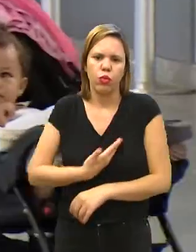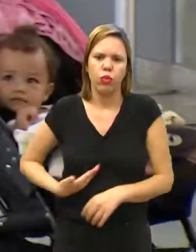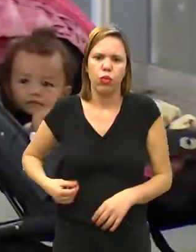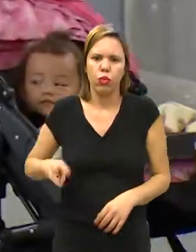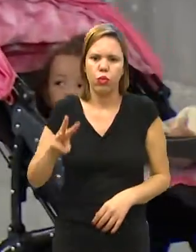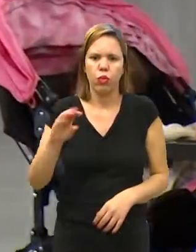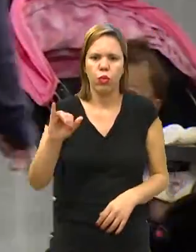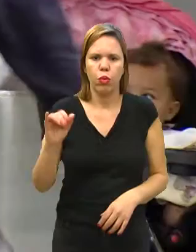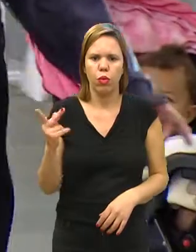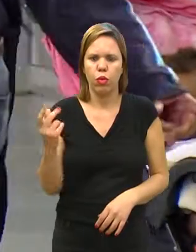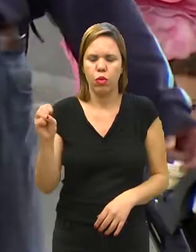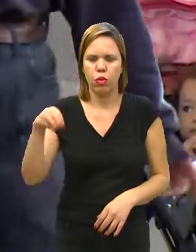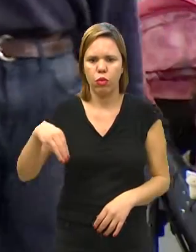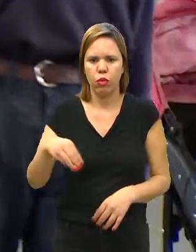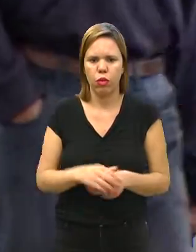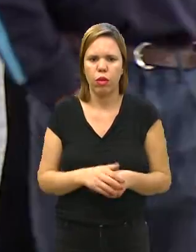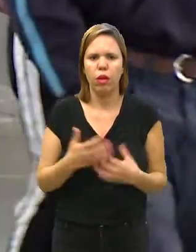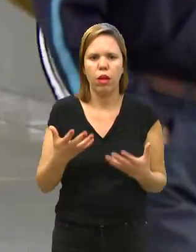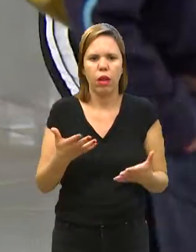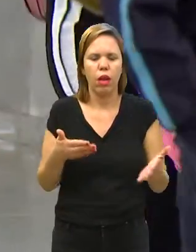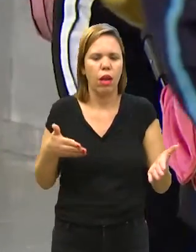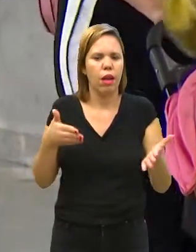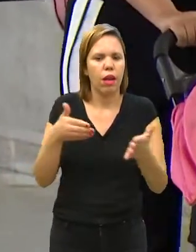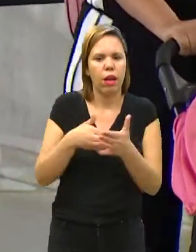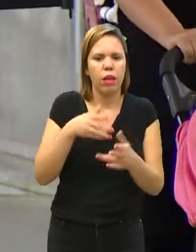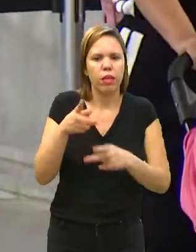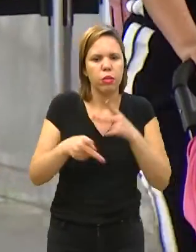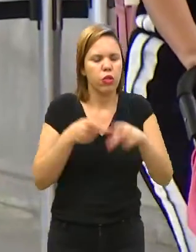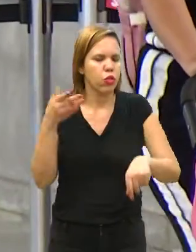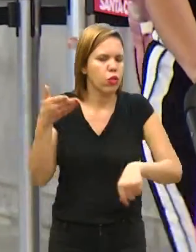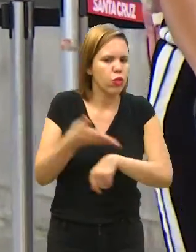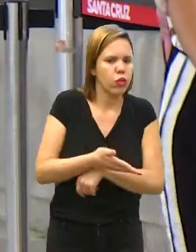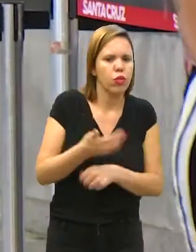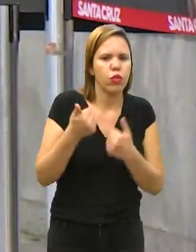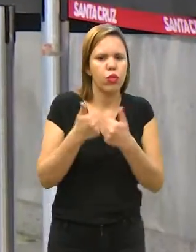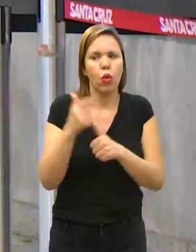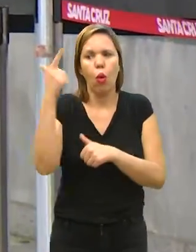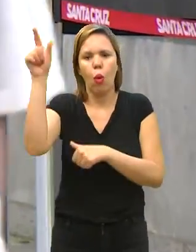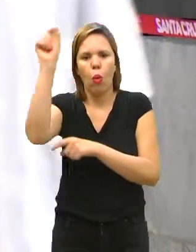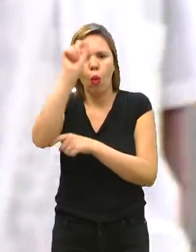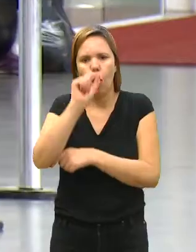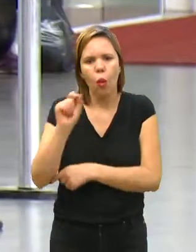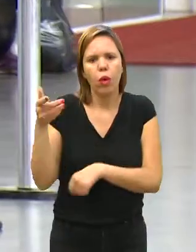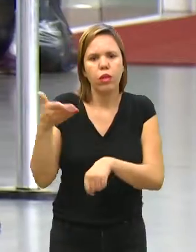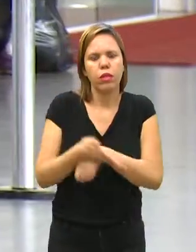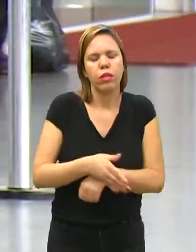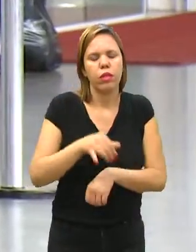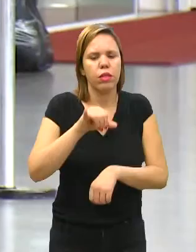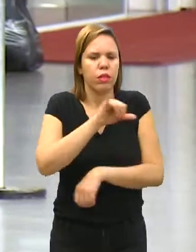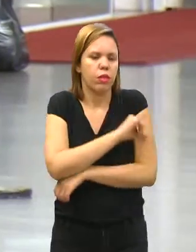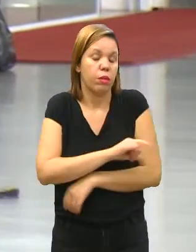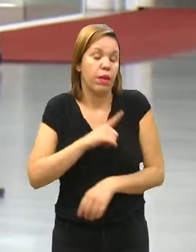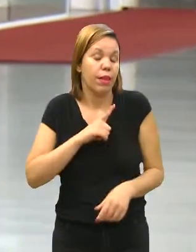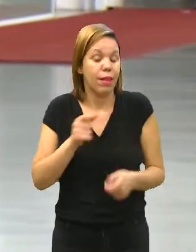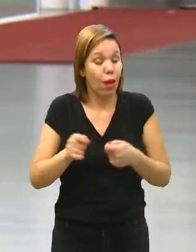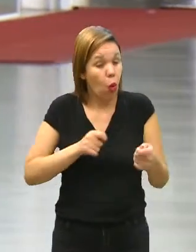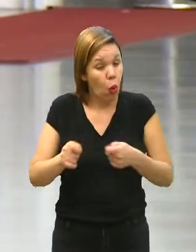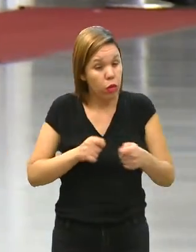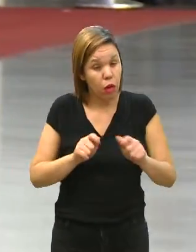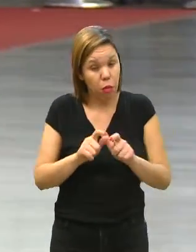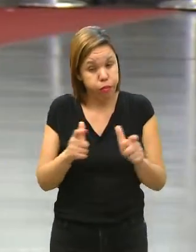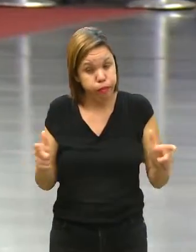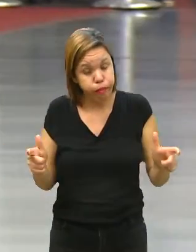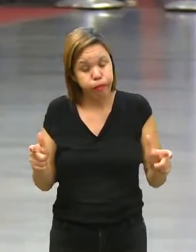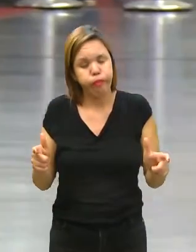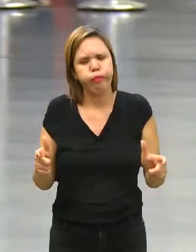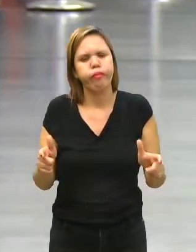Wilson Witzel, do Rio de Janeiro, ele quer restringir o acesso de ônibus de outros estados para tentar conter o avanço da